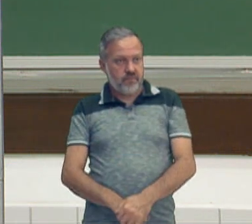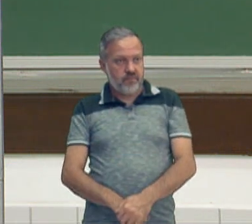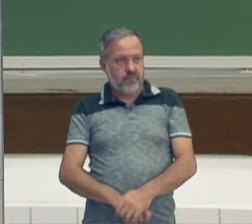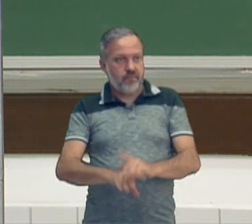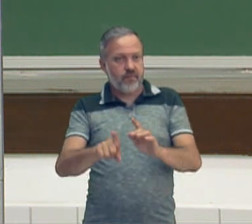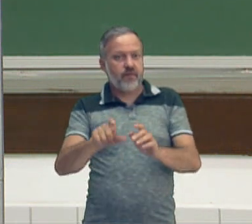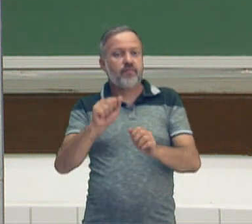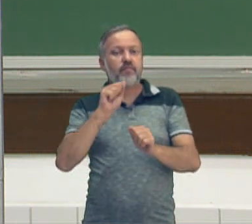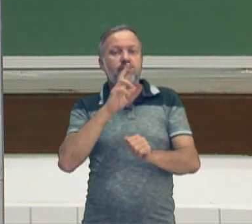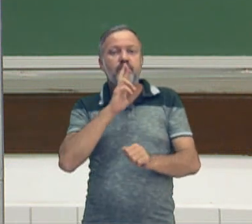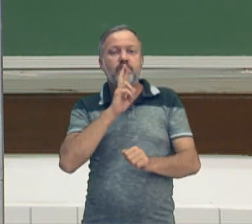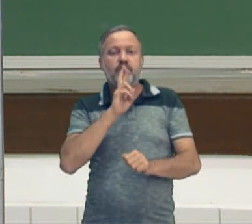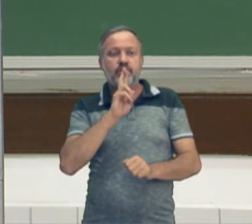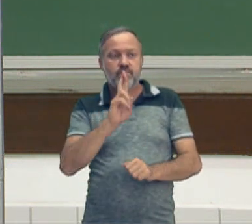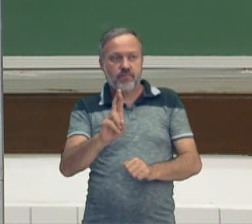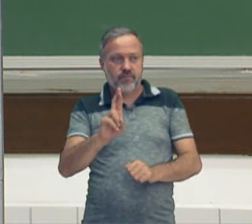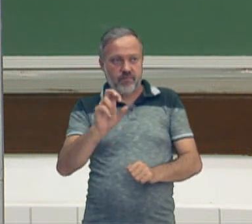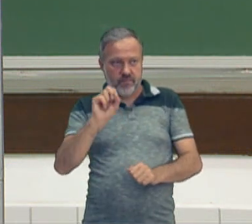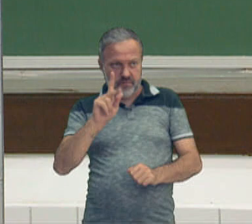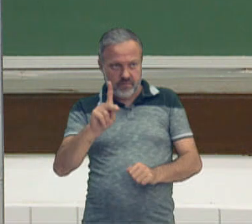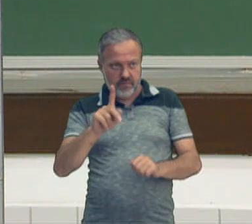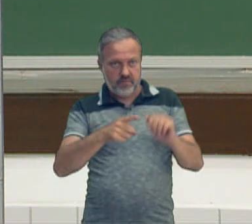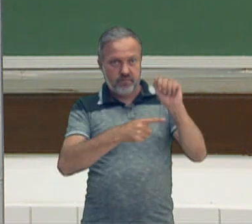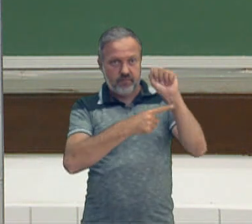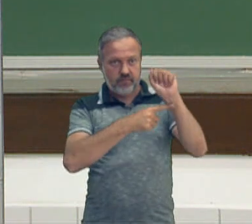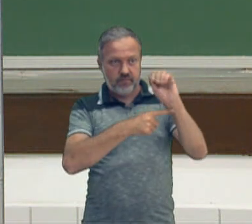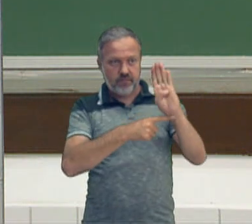vocês possam resolver.